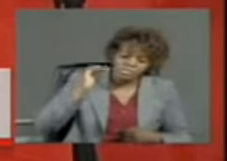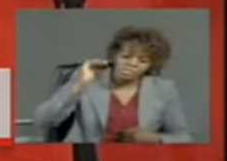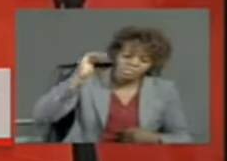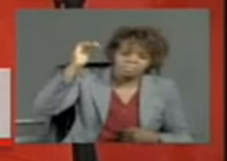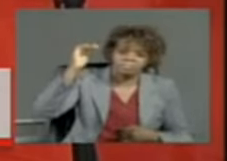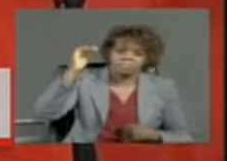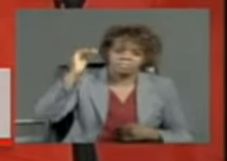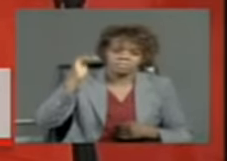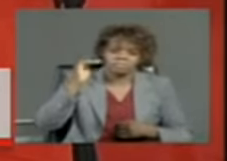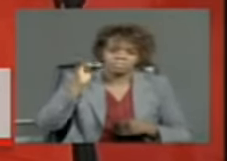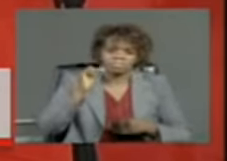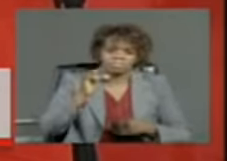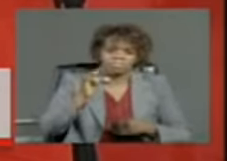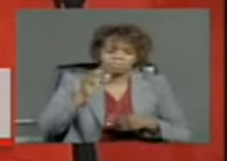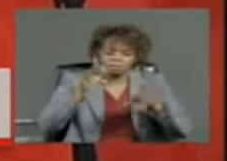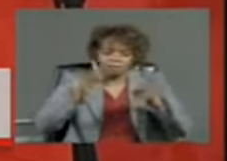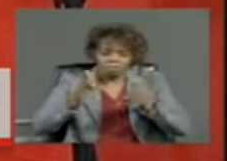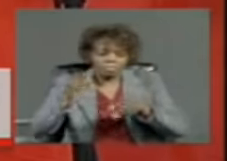conhece.